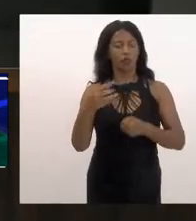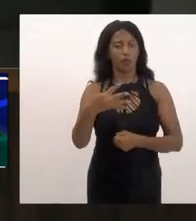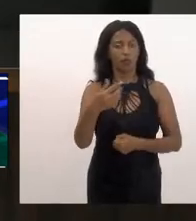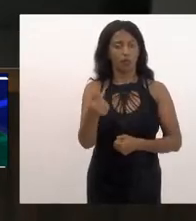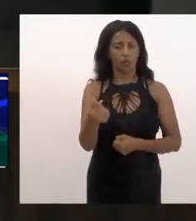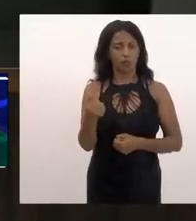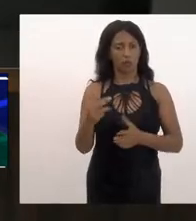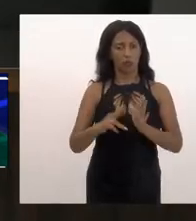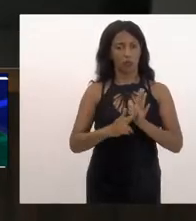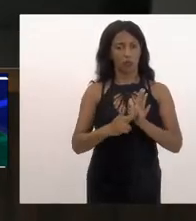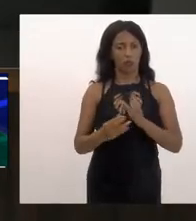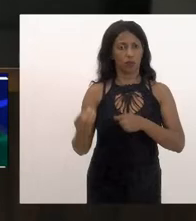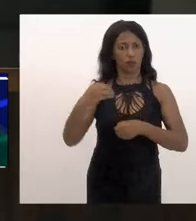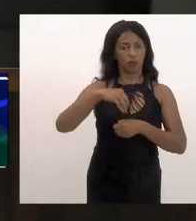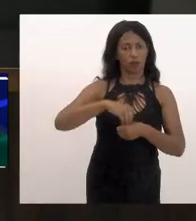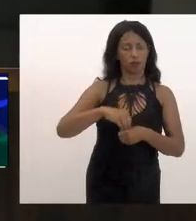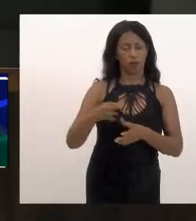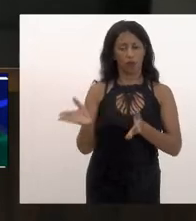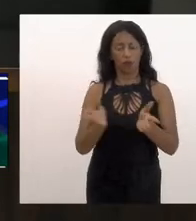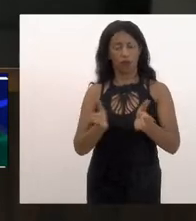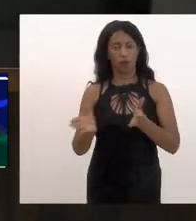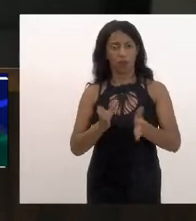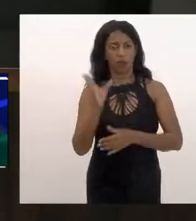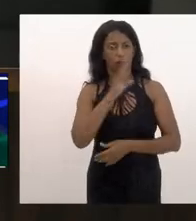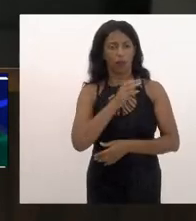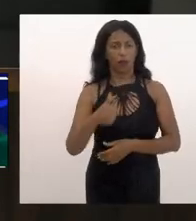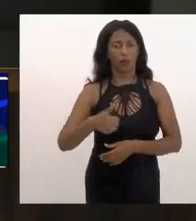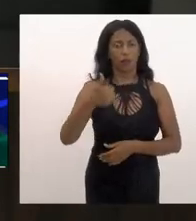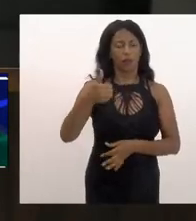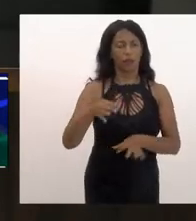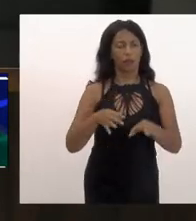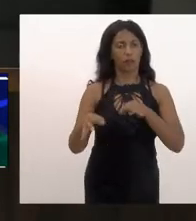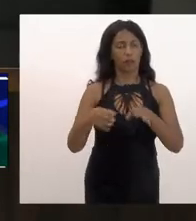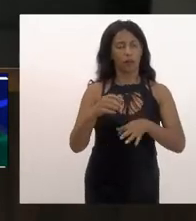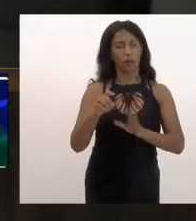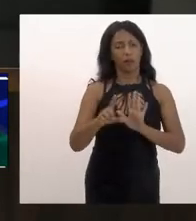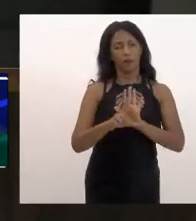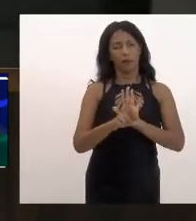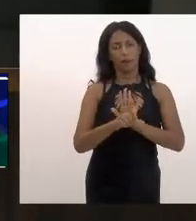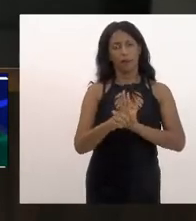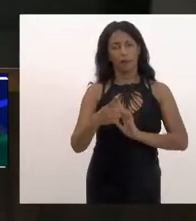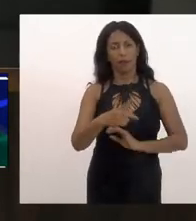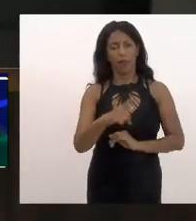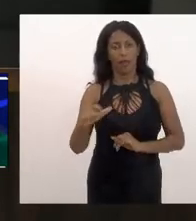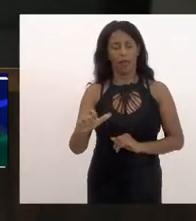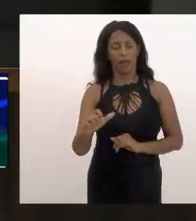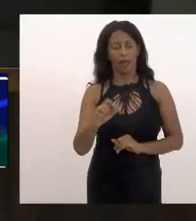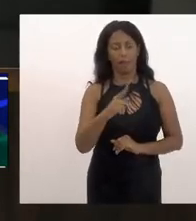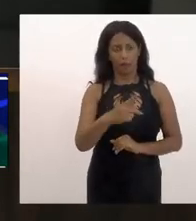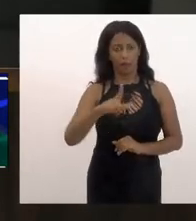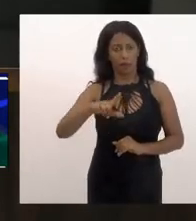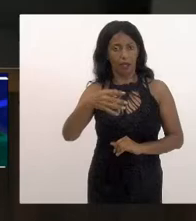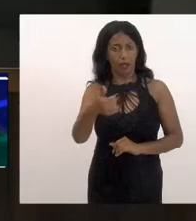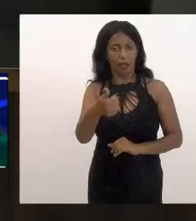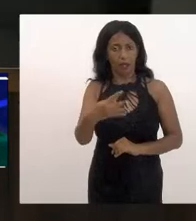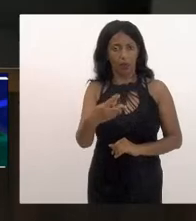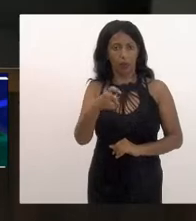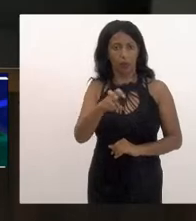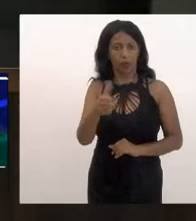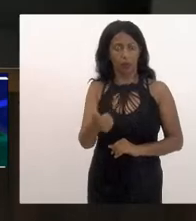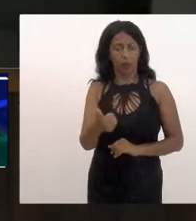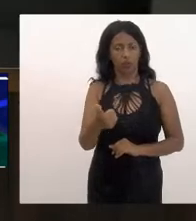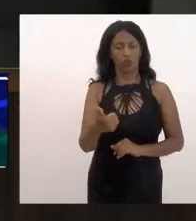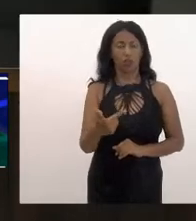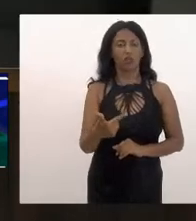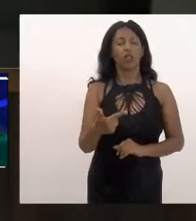Interno, tramitação ordinária, em primeira discussão, projeto de lei 1452 de 2019, de autoria do deputado Valdeci